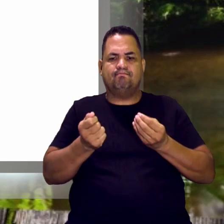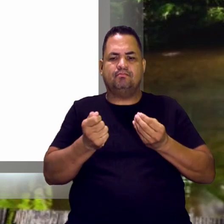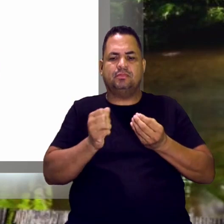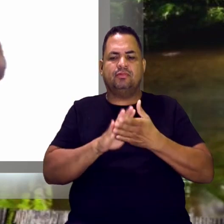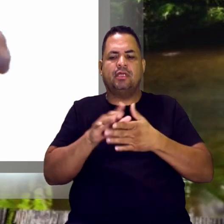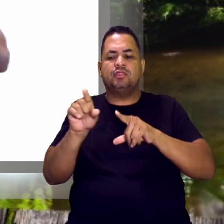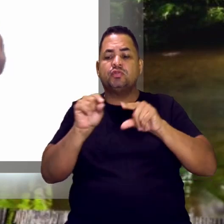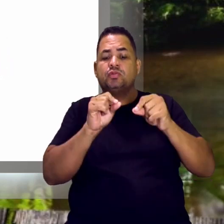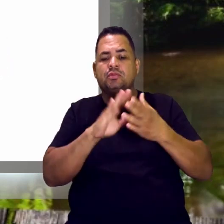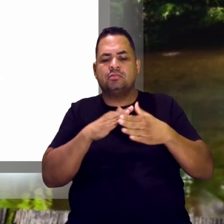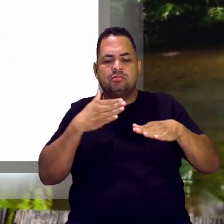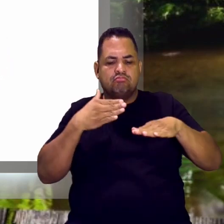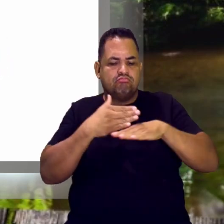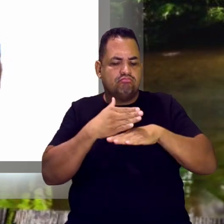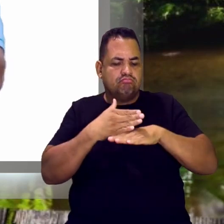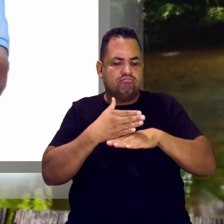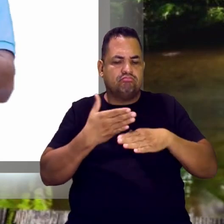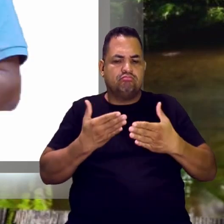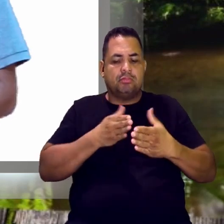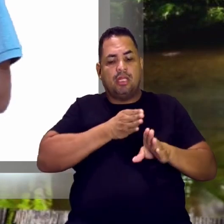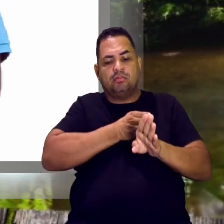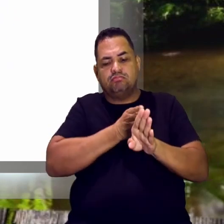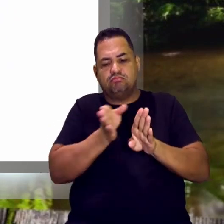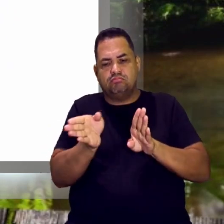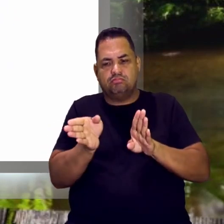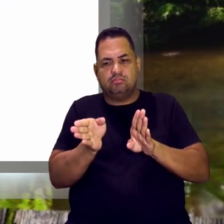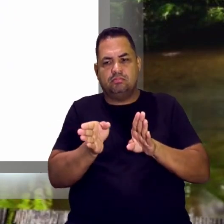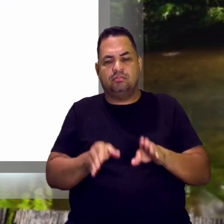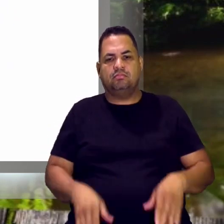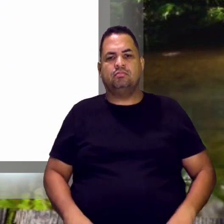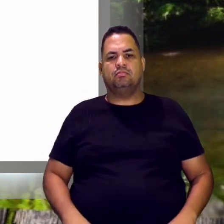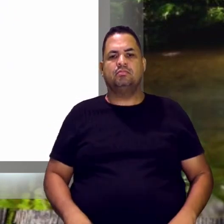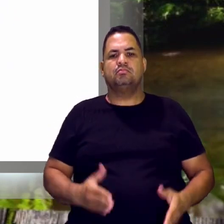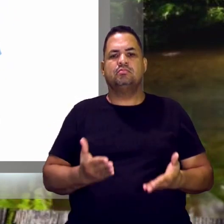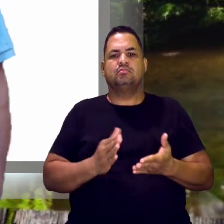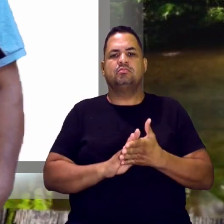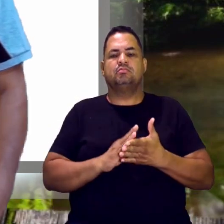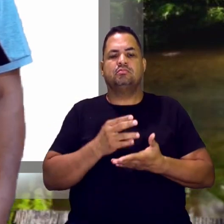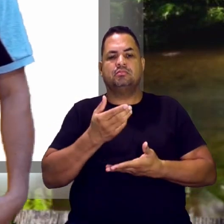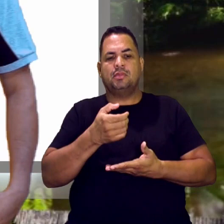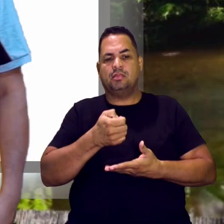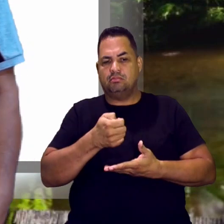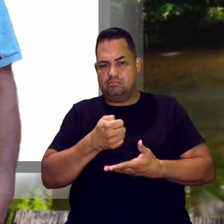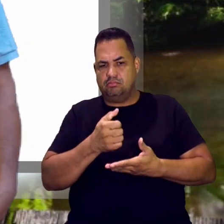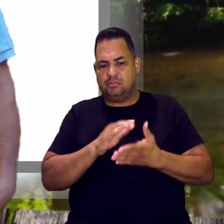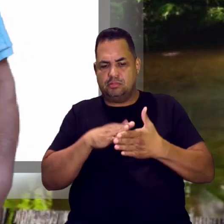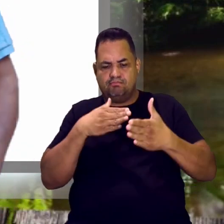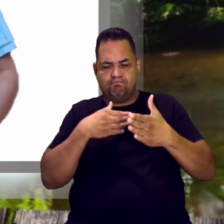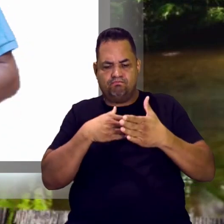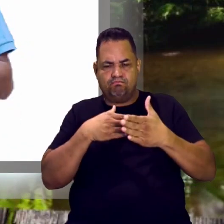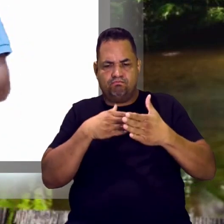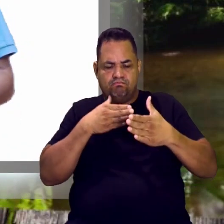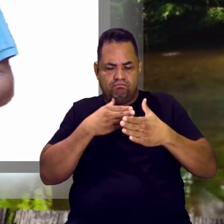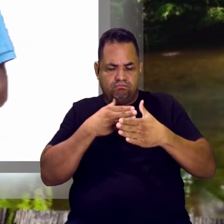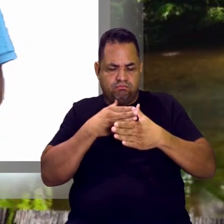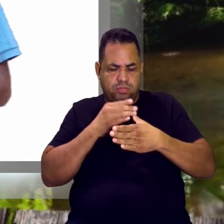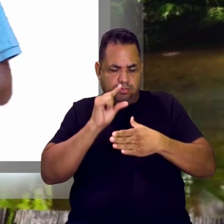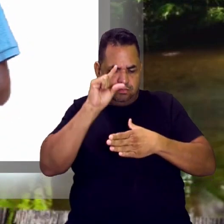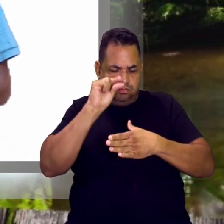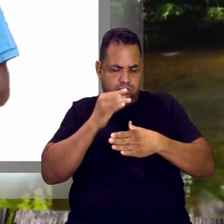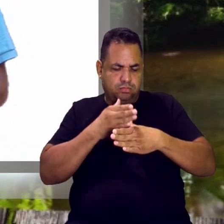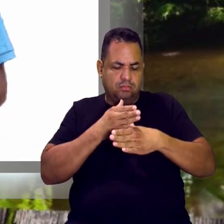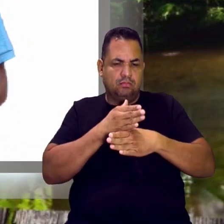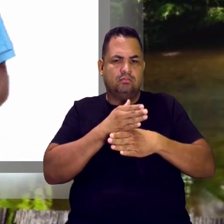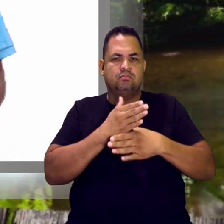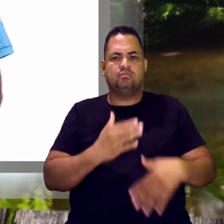quem precisa entrar e quem precisa sair. Por isso, quando você ouvir esse termo semipermeável, é a mesma coisa que a gente dizer que ela